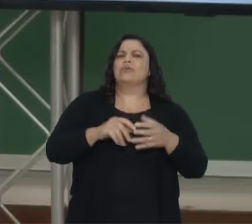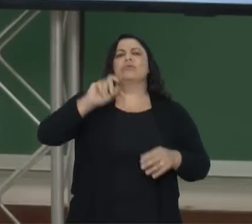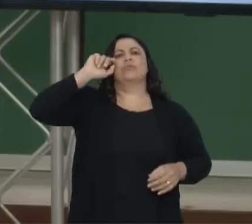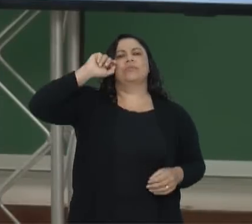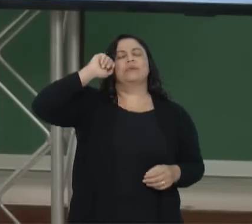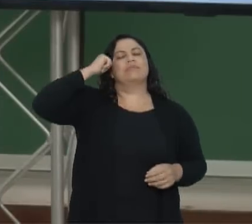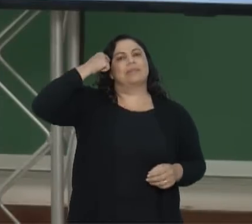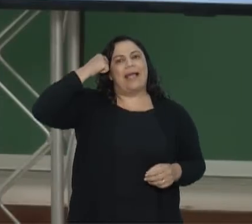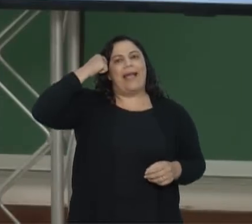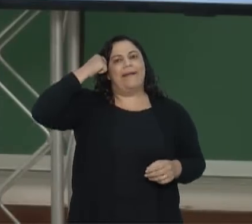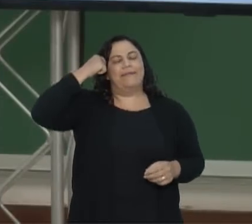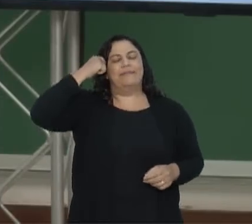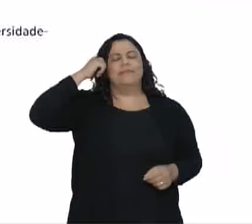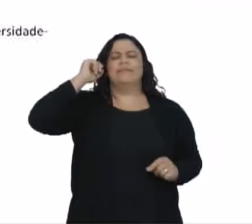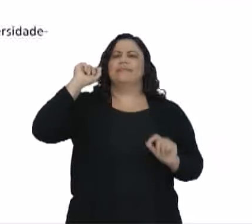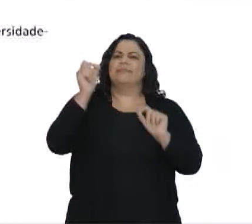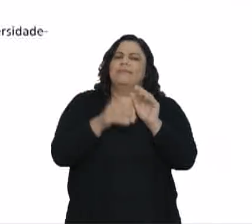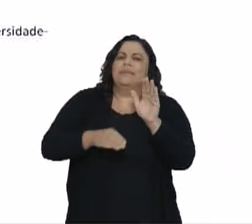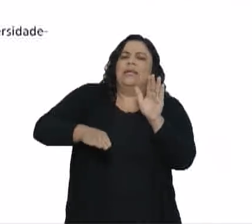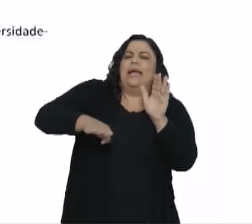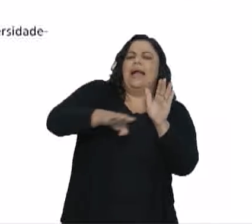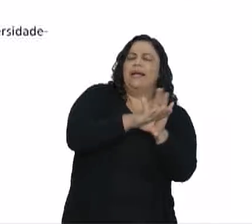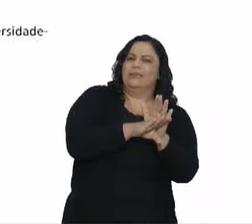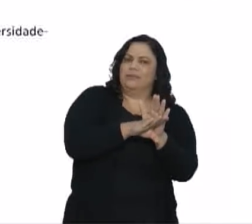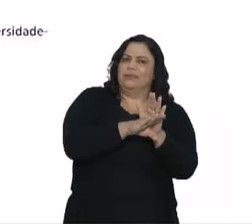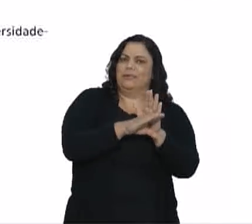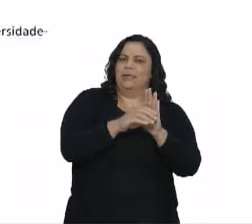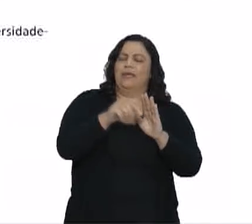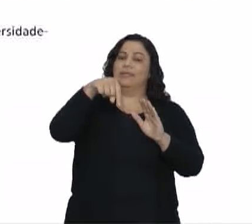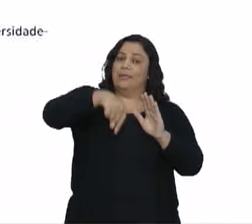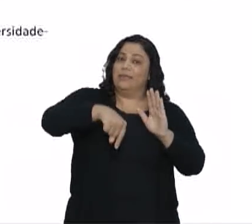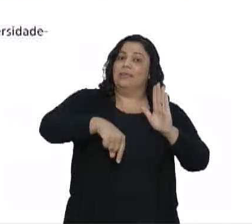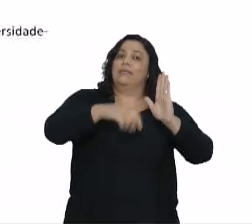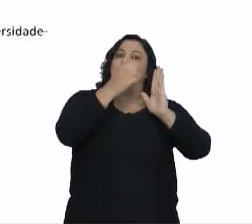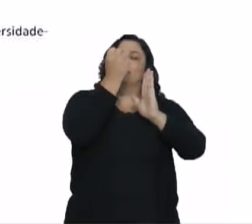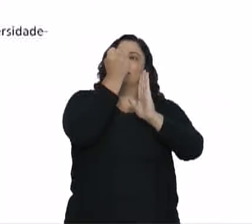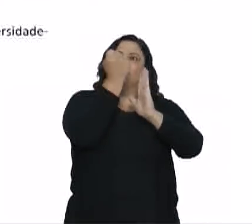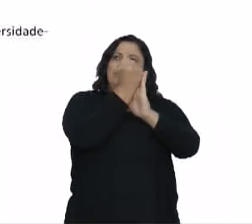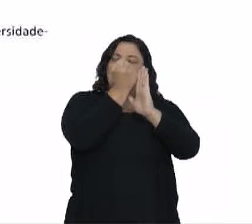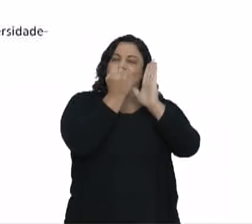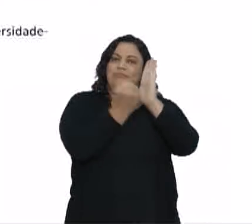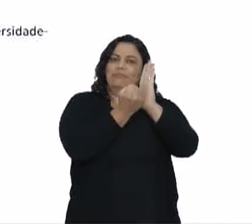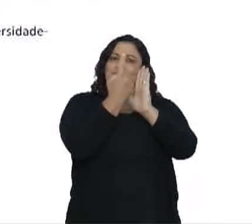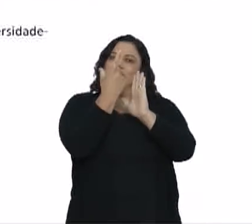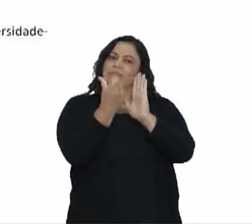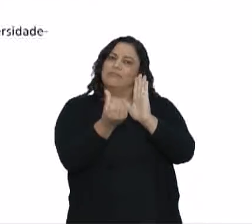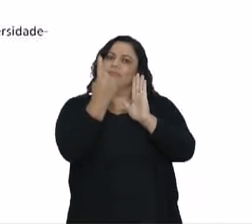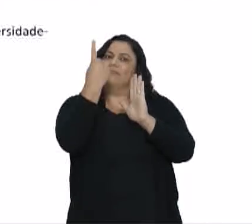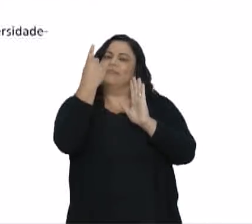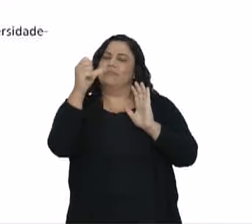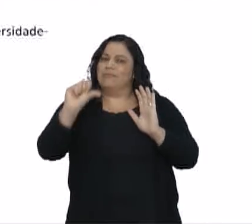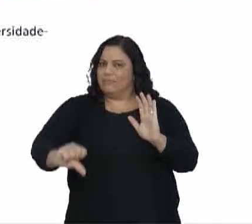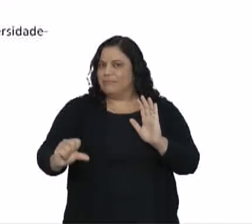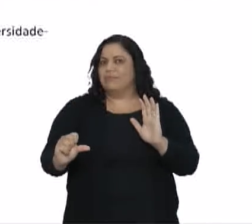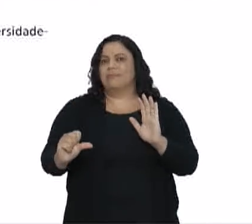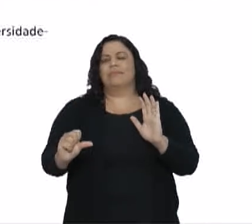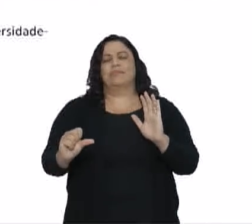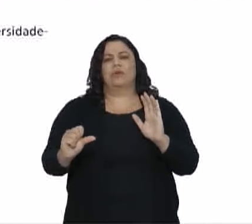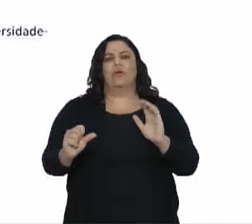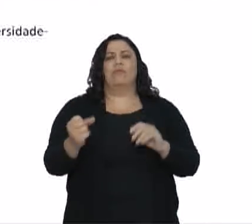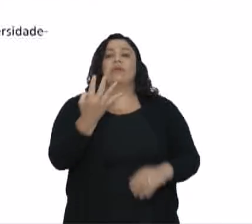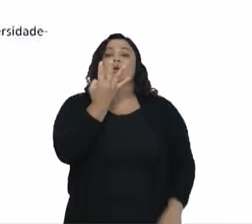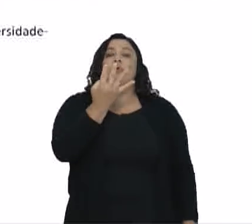temos ali a chegada deles entre o século XVI e XIX. Quantos vieram? Em torno de 4 milhões